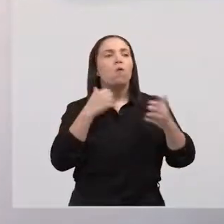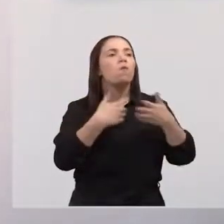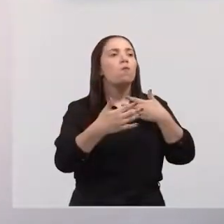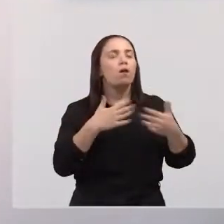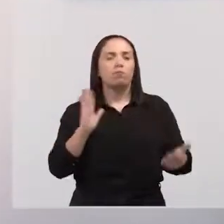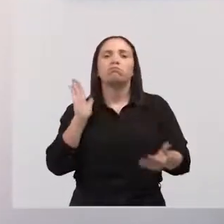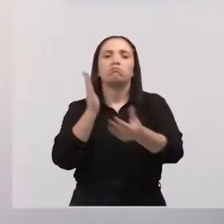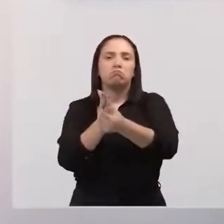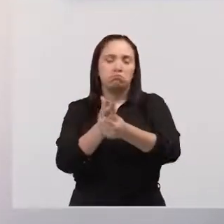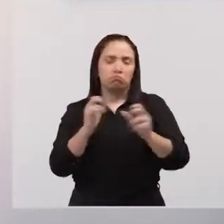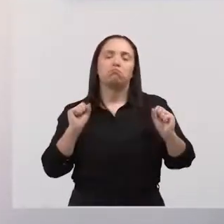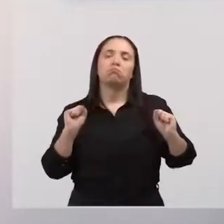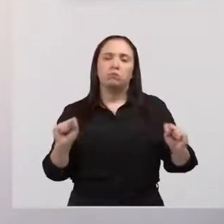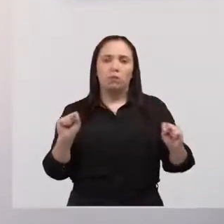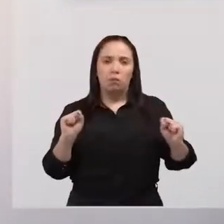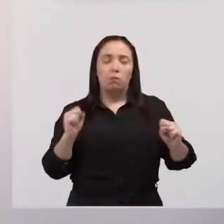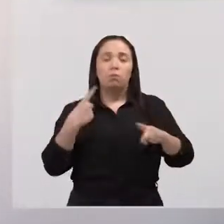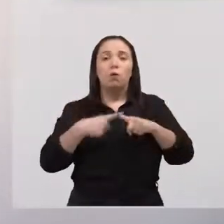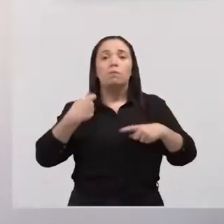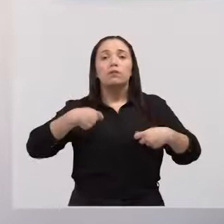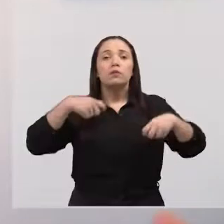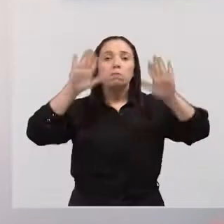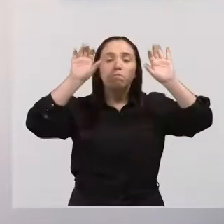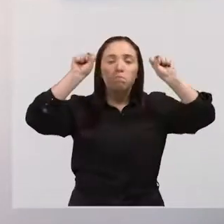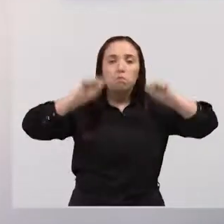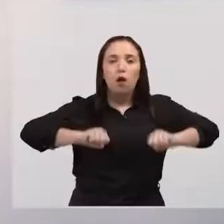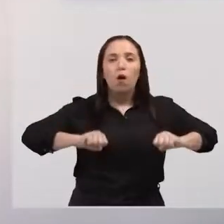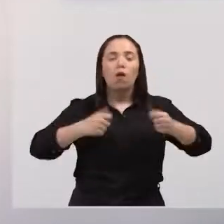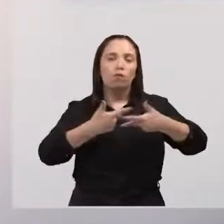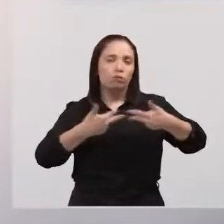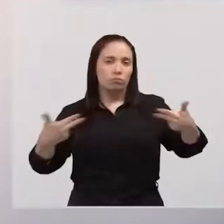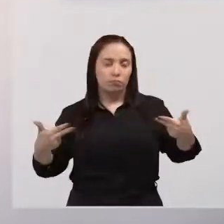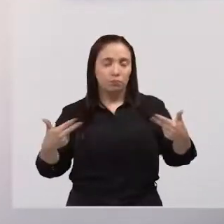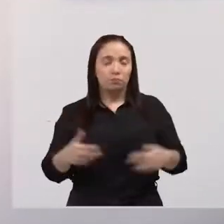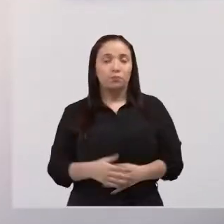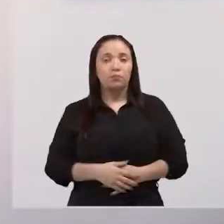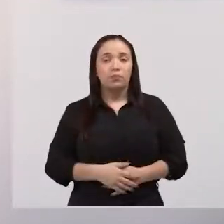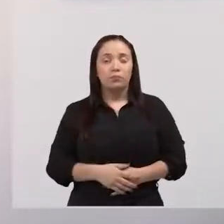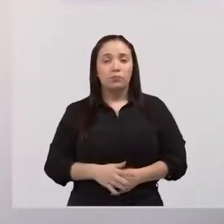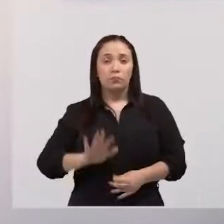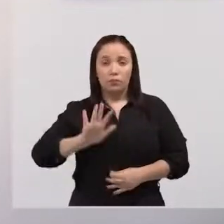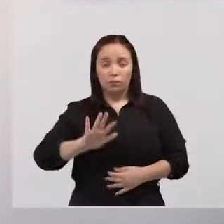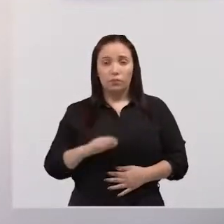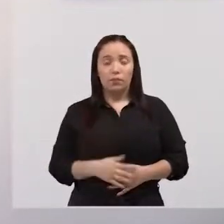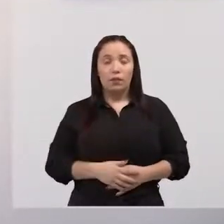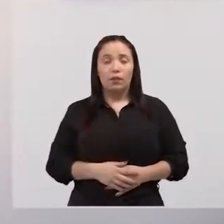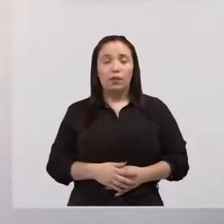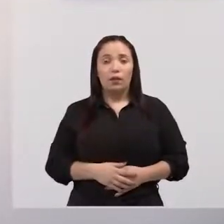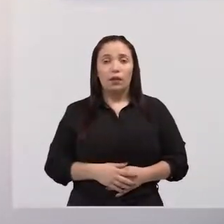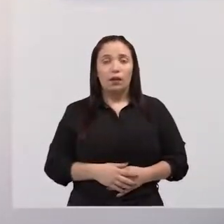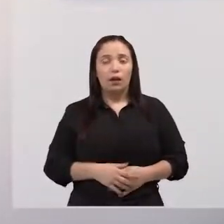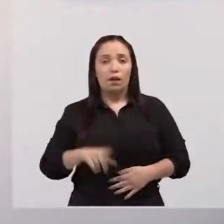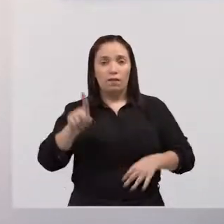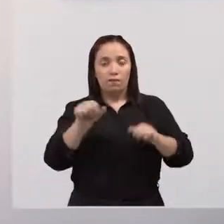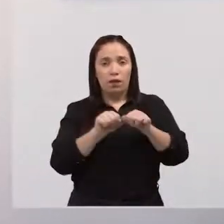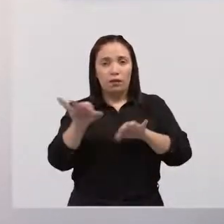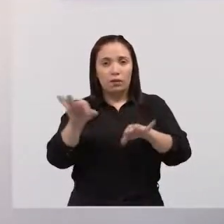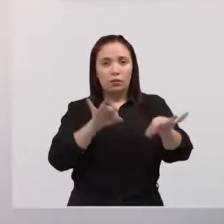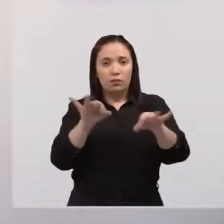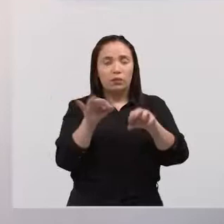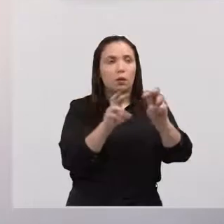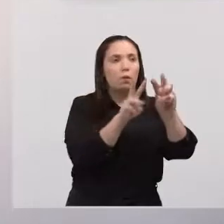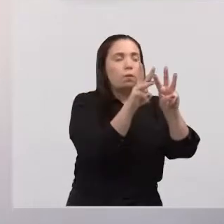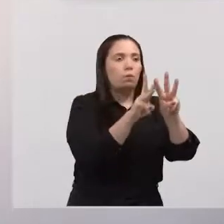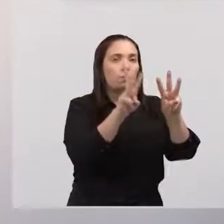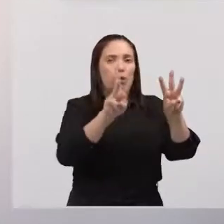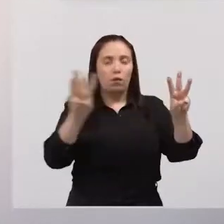Tem que dar as fontes, tem que dar as provas e tal. Mas o que acontece? O cara monta uma página de um blog